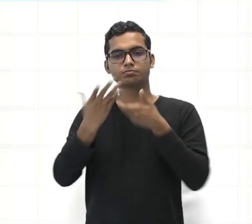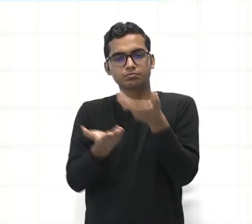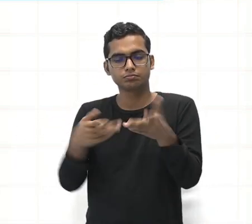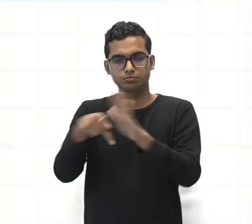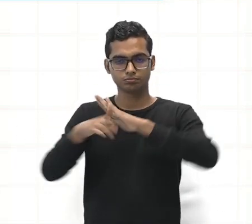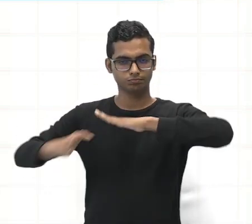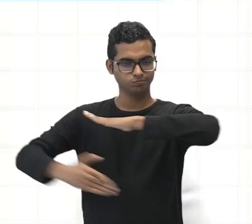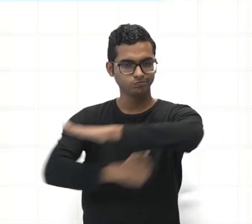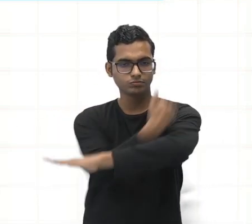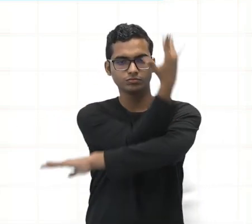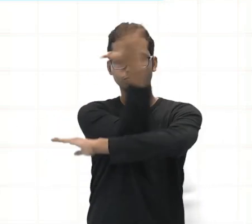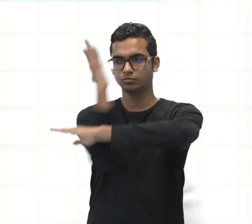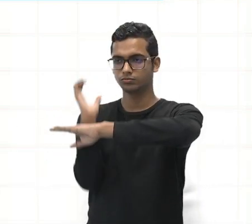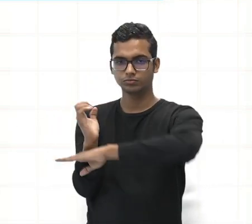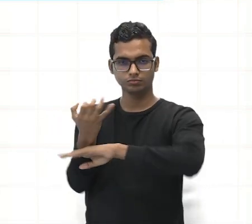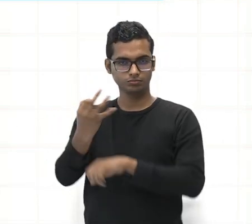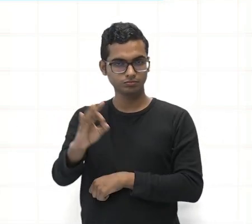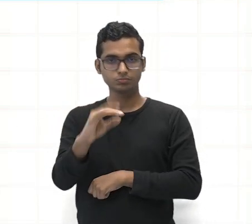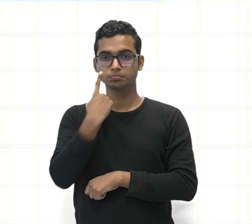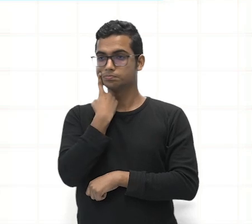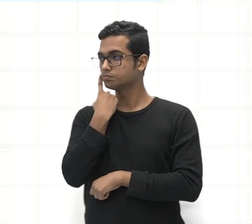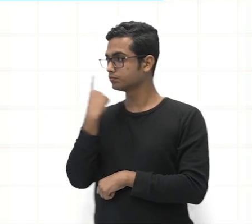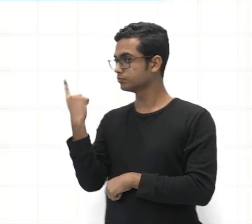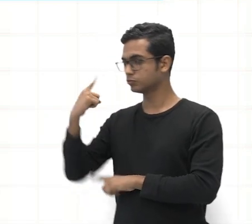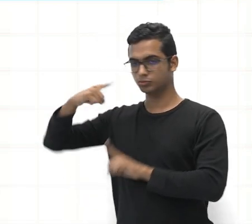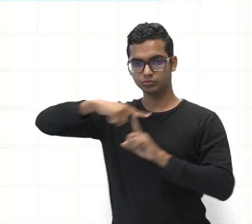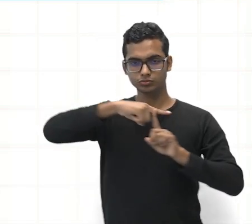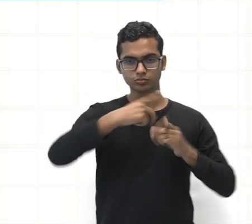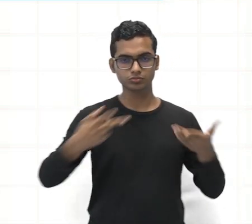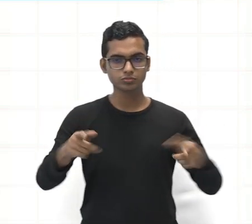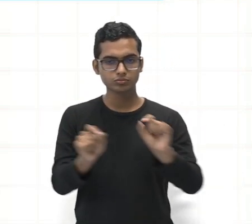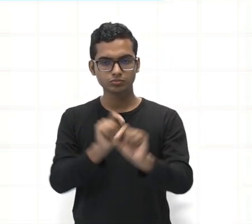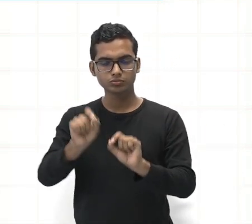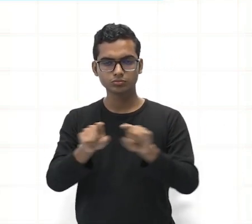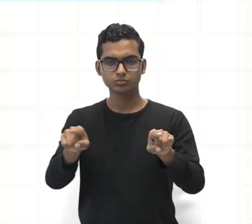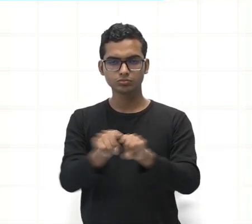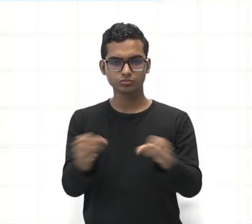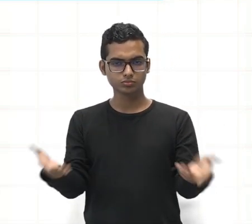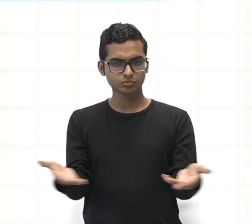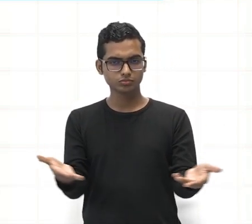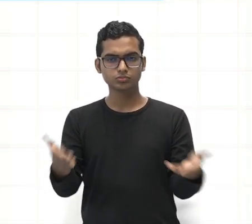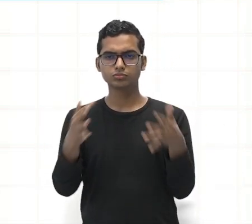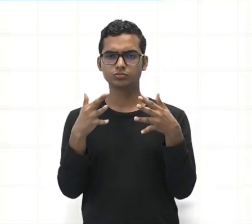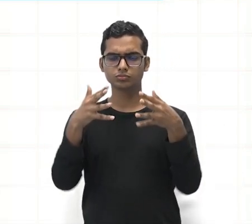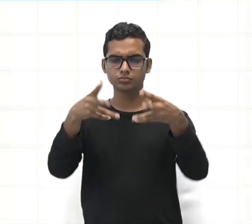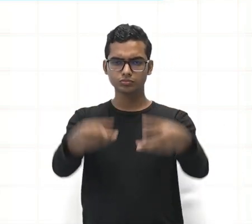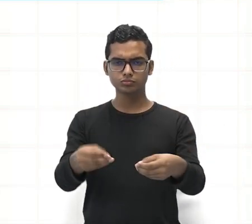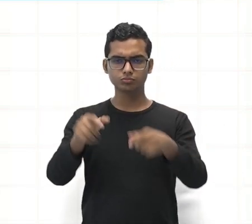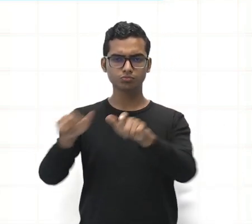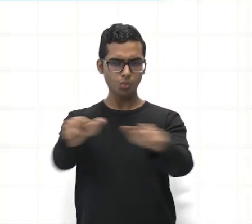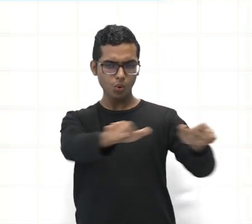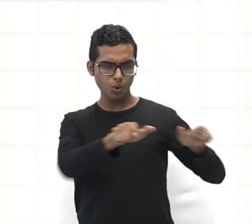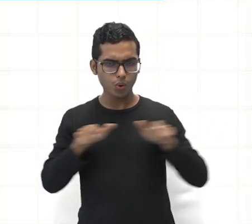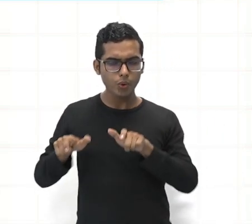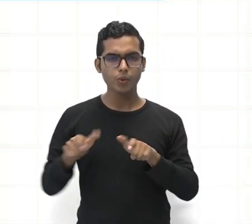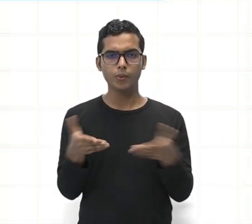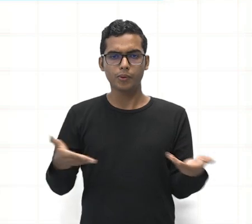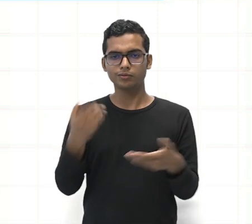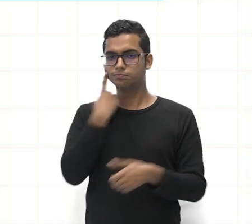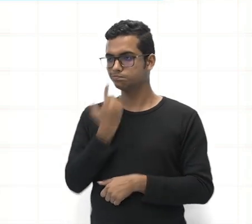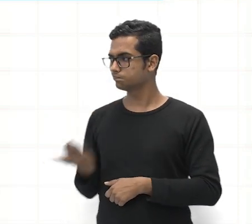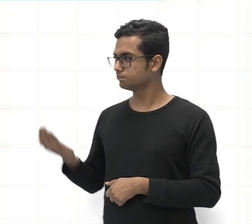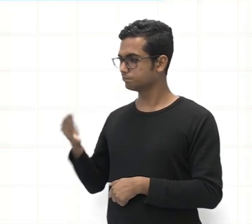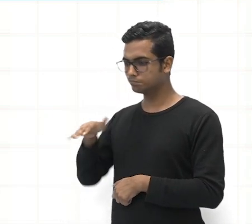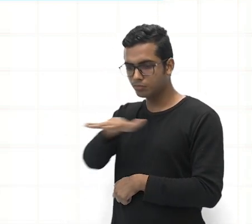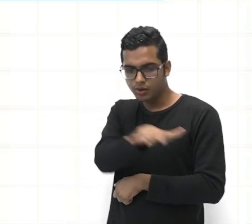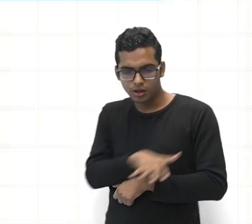ecossistêmicos. E hoje então acaba que essas espécies estão por todo o local dessa nova